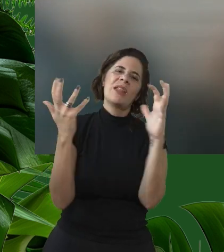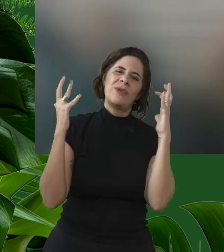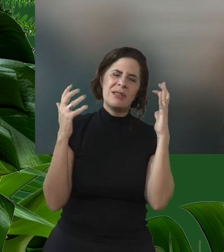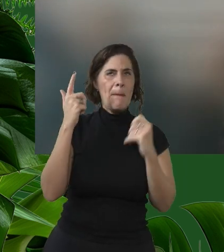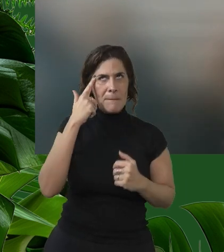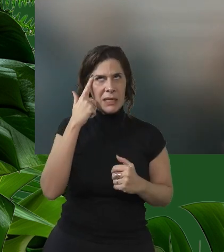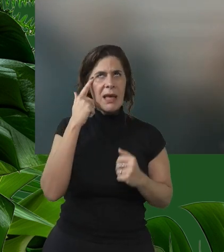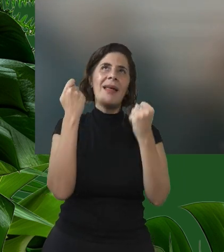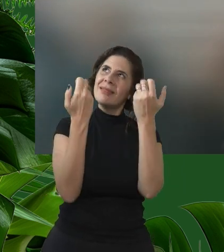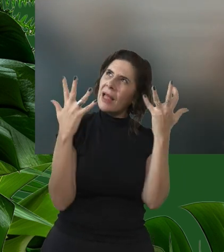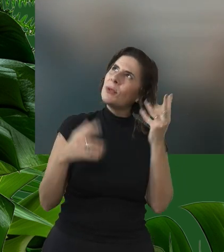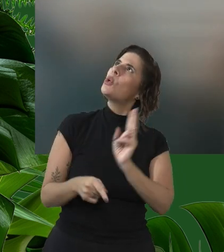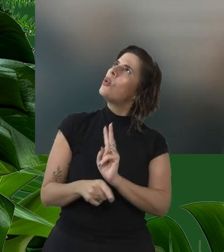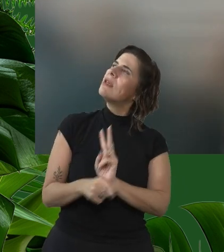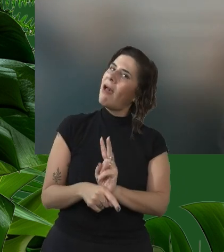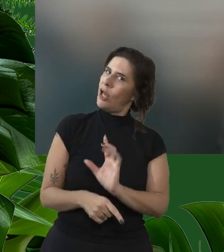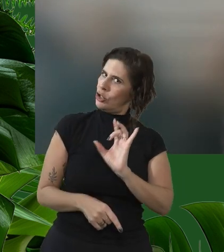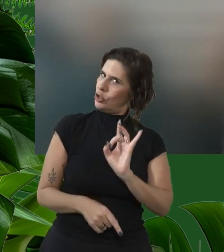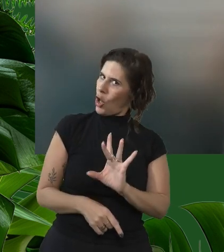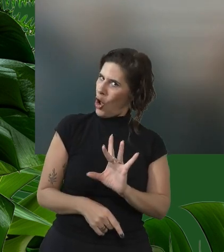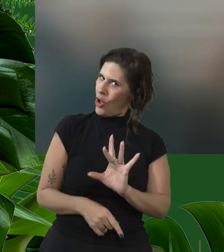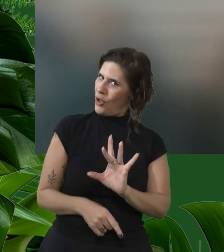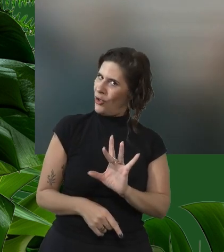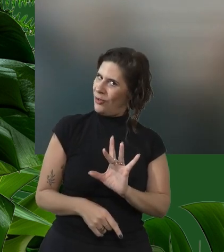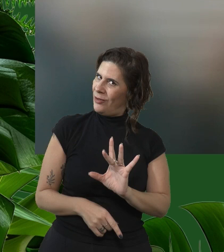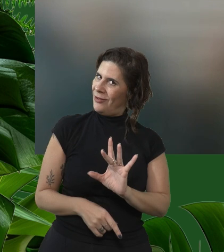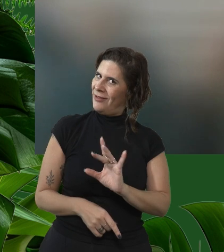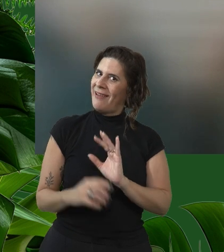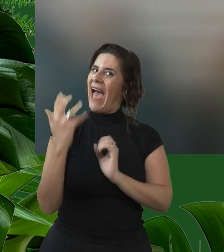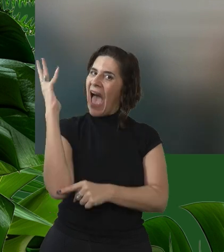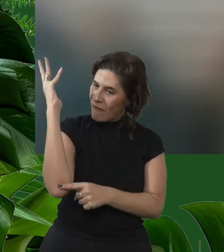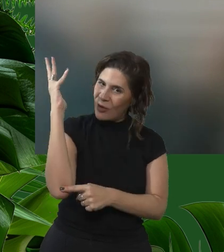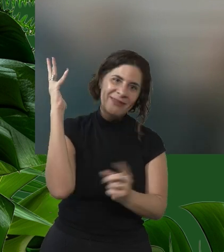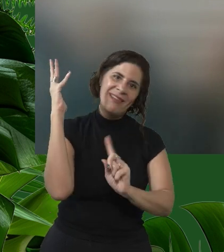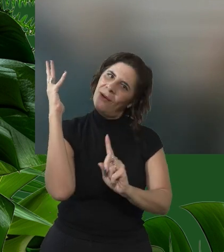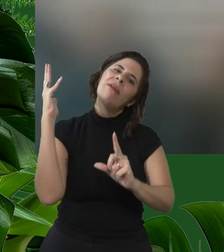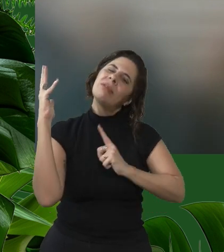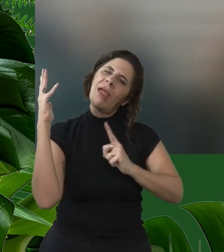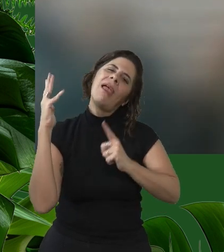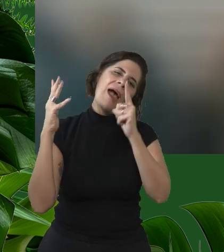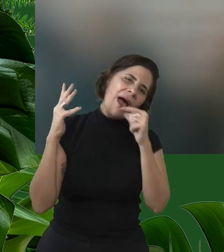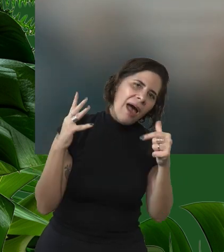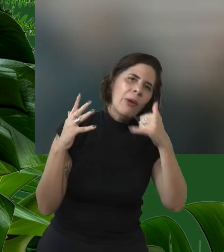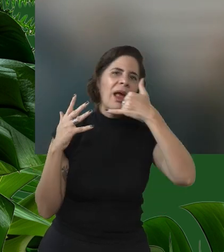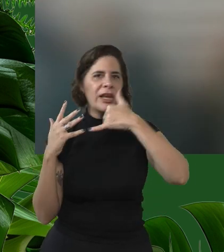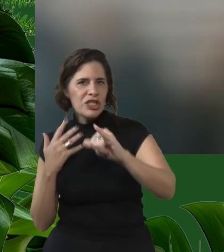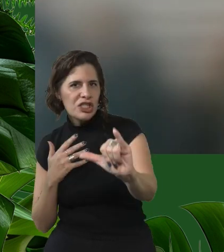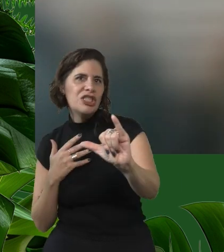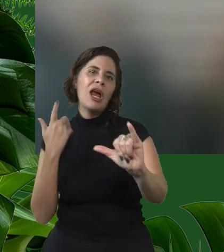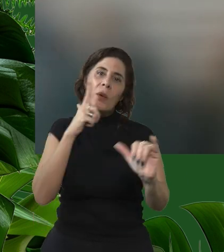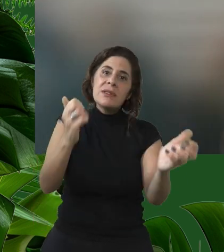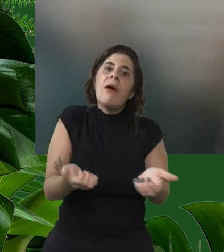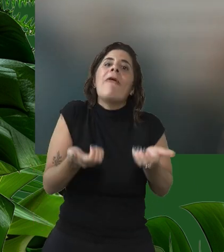natureza, a gente tem que lembrar que a gente está falando de promover condições para desenvolvimento socioeconômico, para a nossa indústria, para o nosso